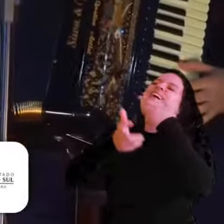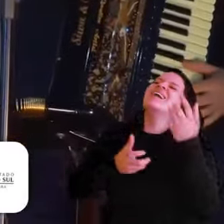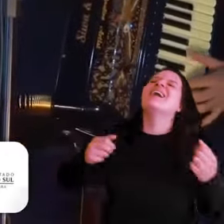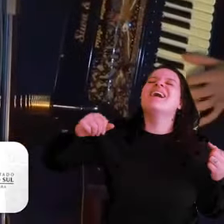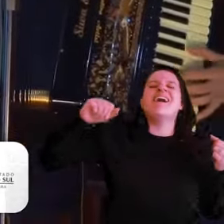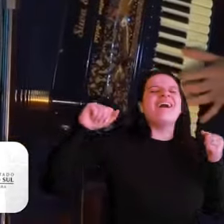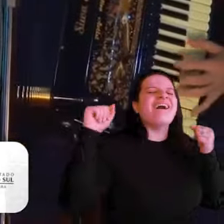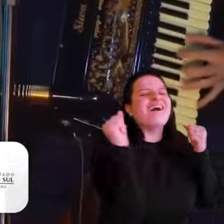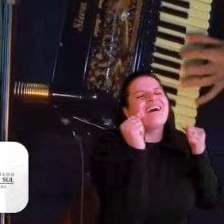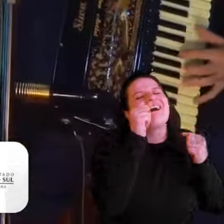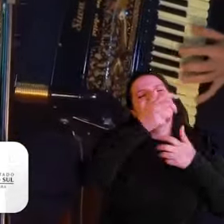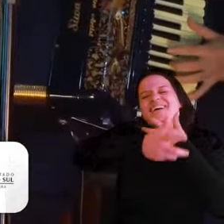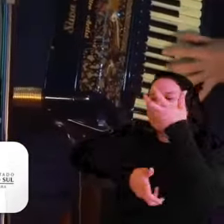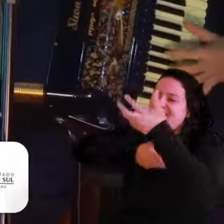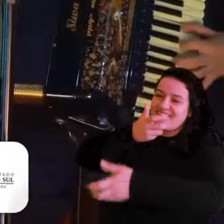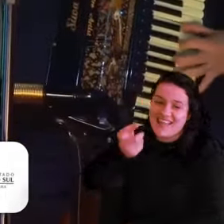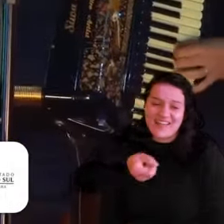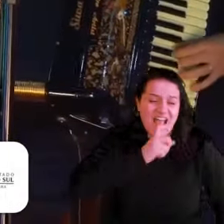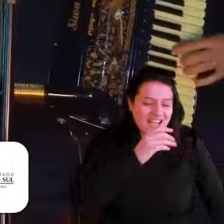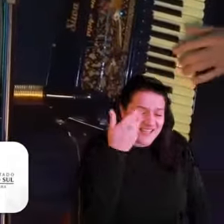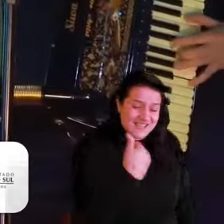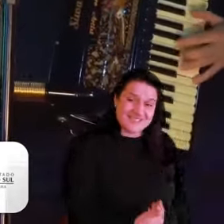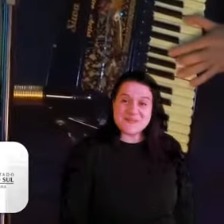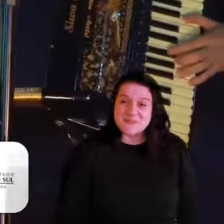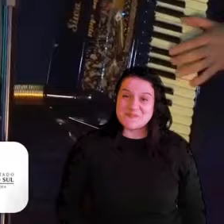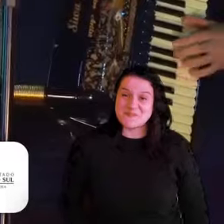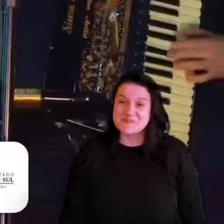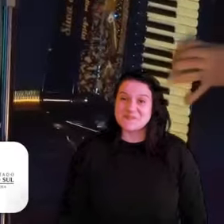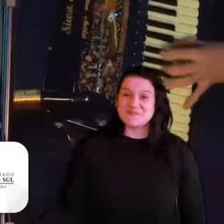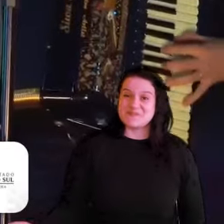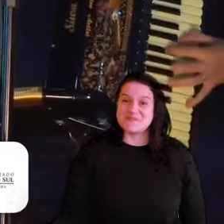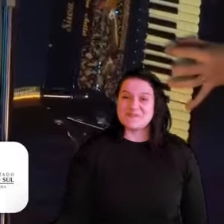faz eco nesta garganta, metendo inveja nos galo.